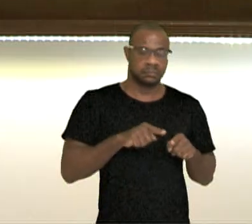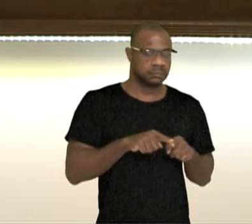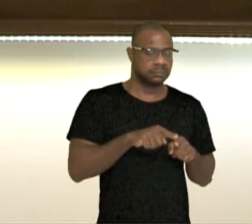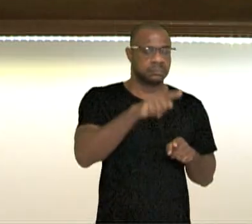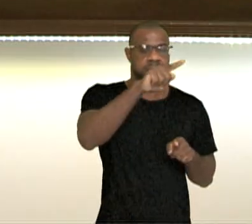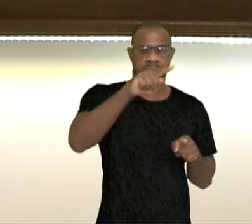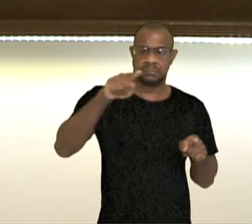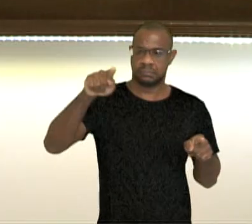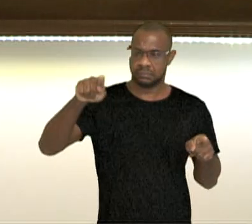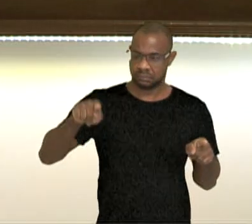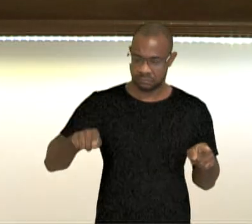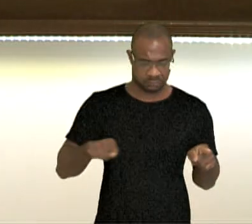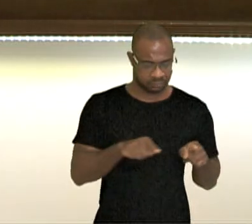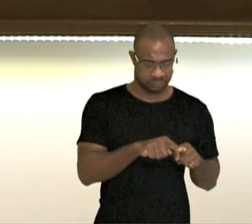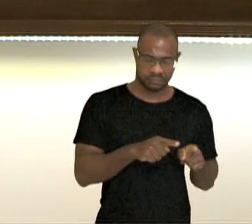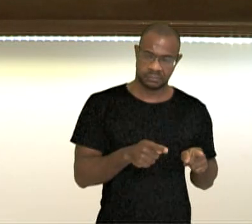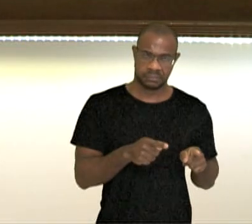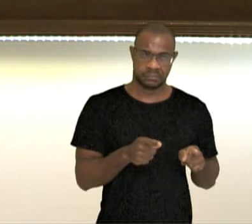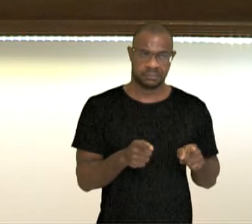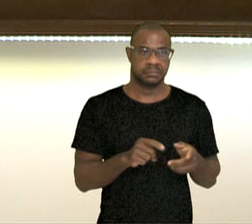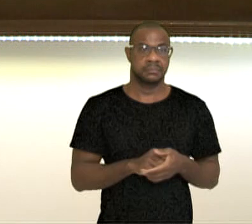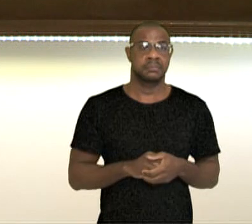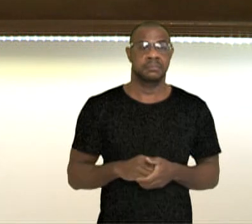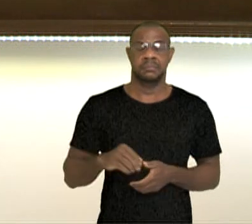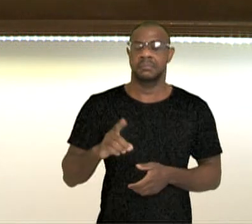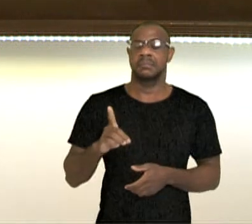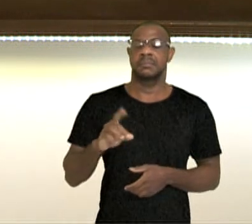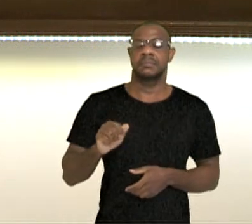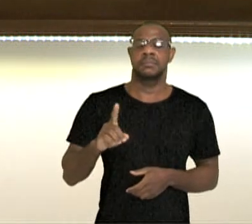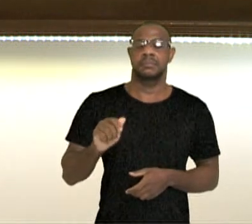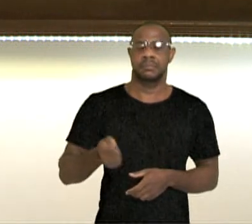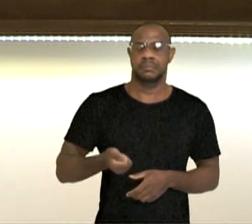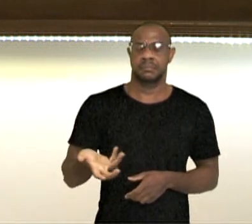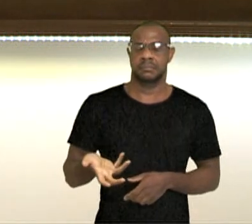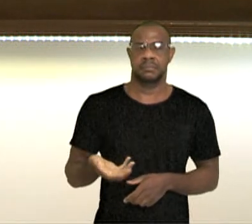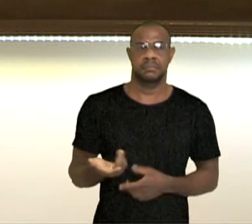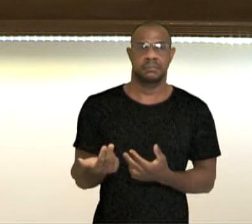retângulo. E o dado, ele é tudo igualzinho, tá? Então